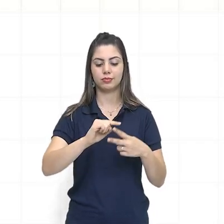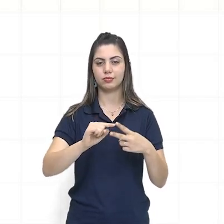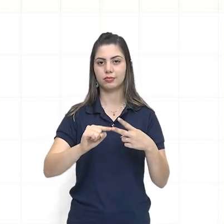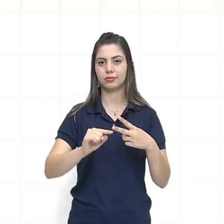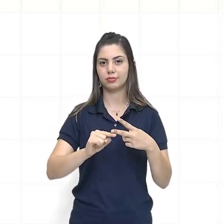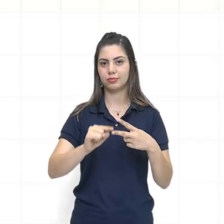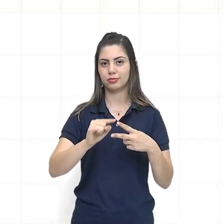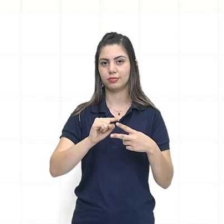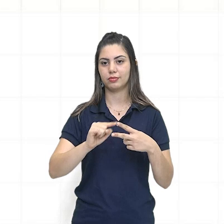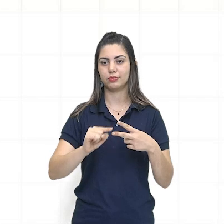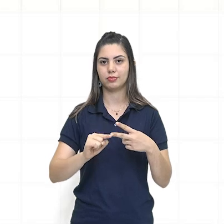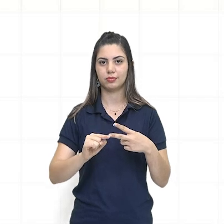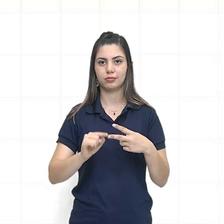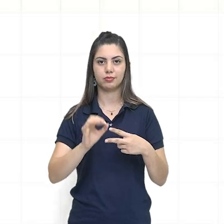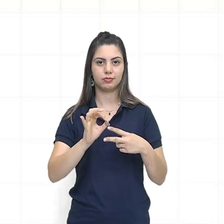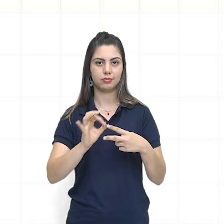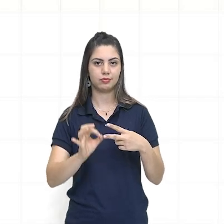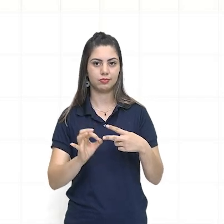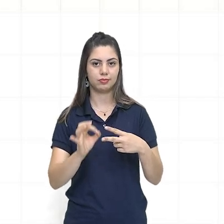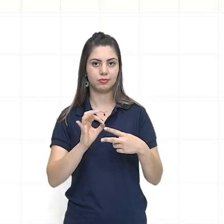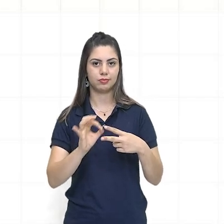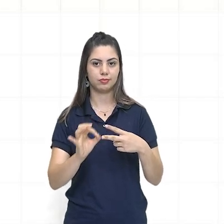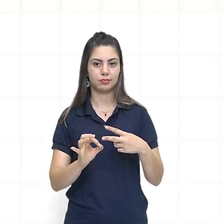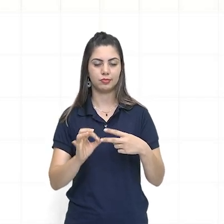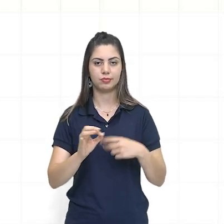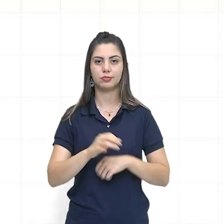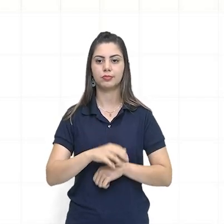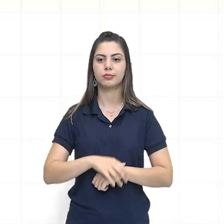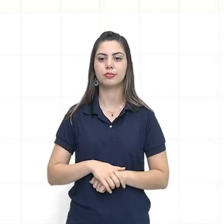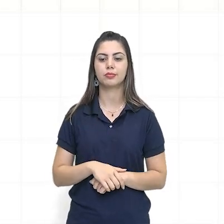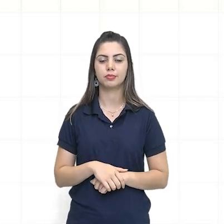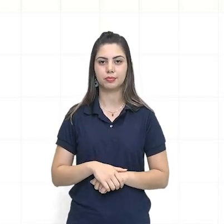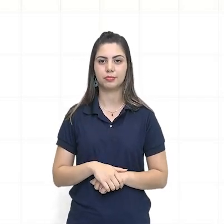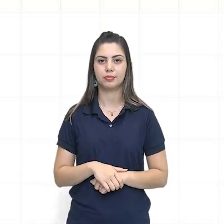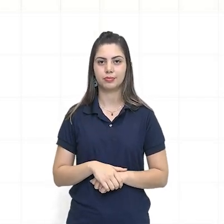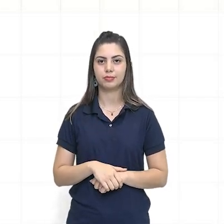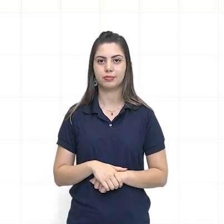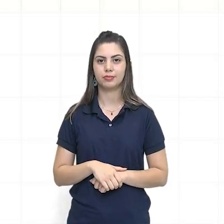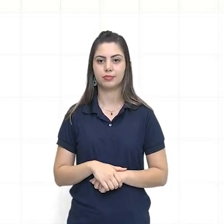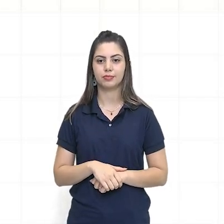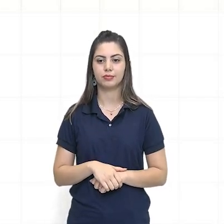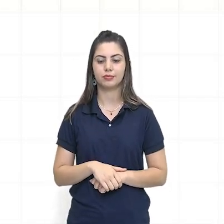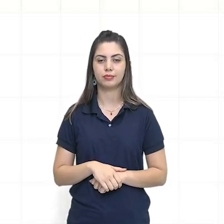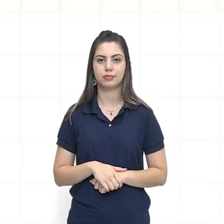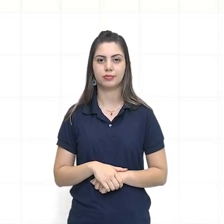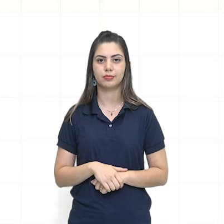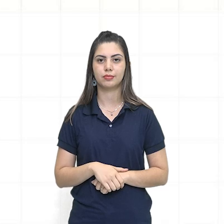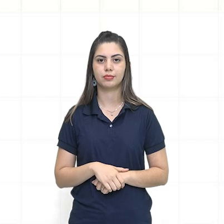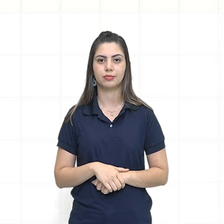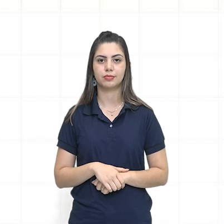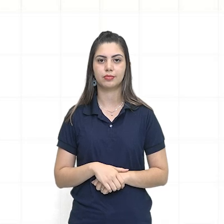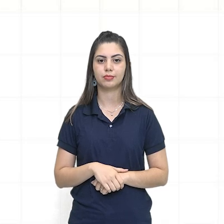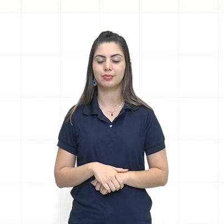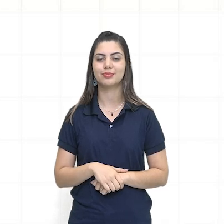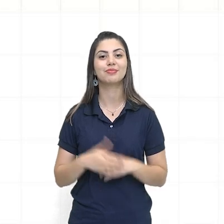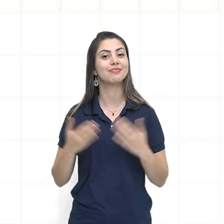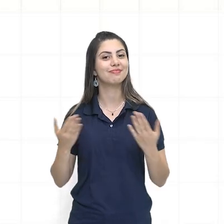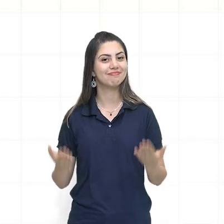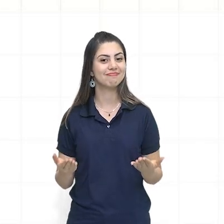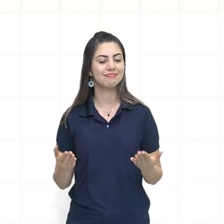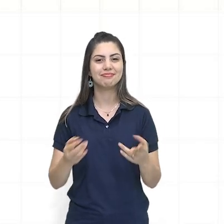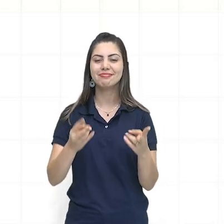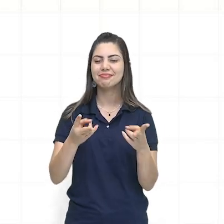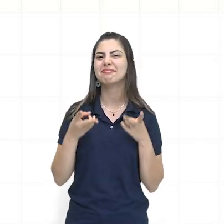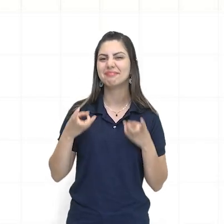quê? Gerando este ângulo aqui que vocês estão vendo. Então,